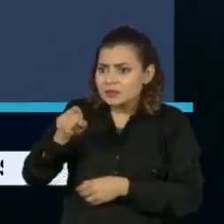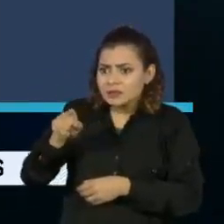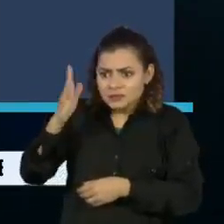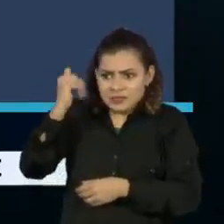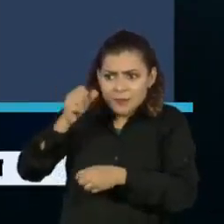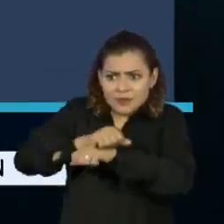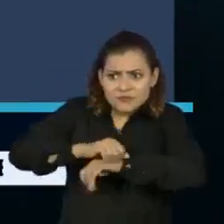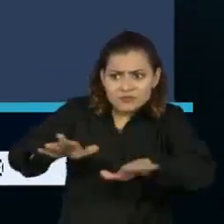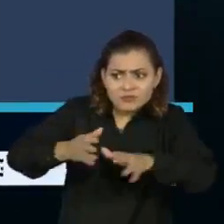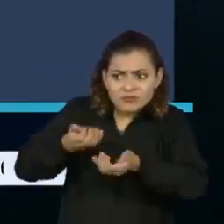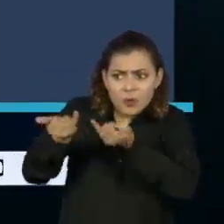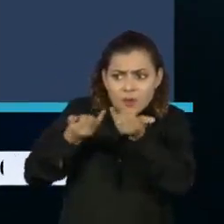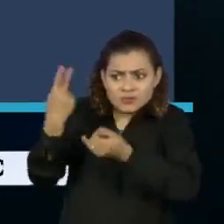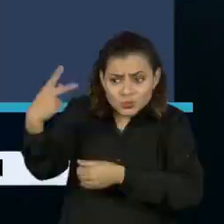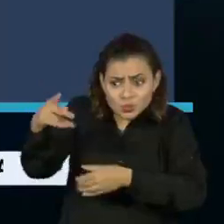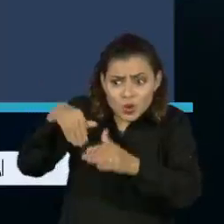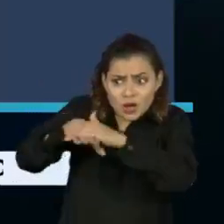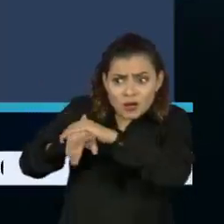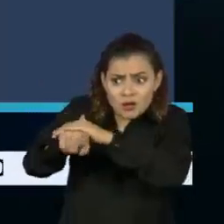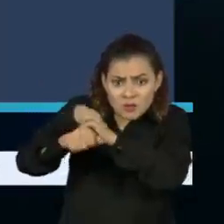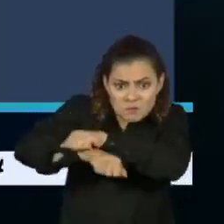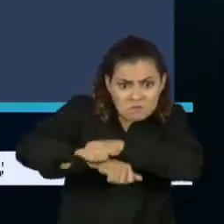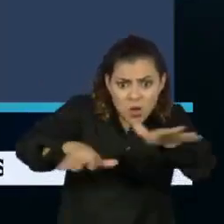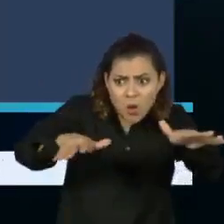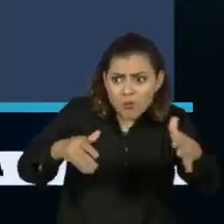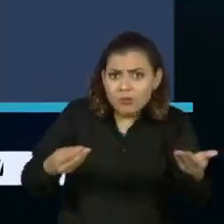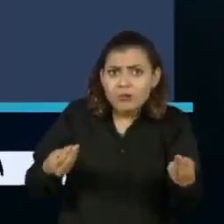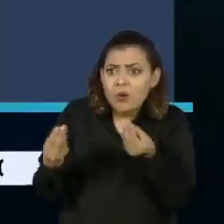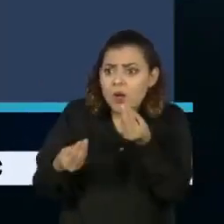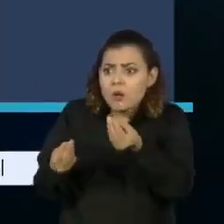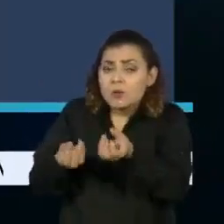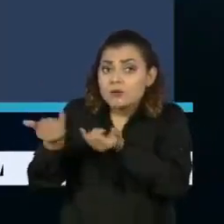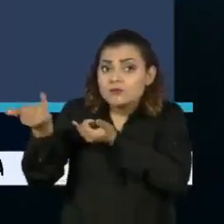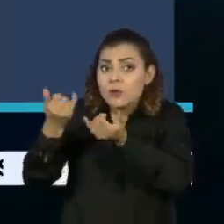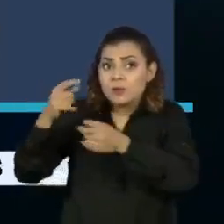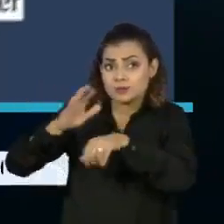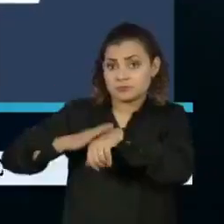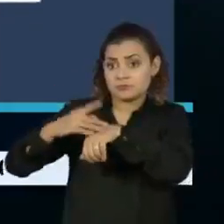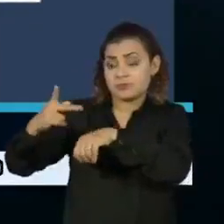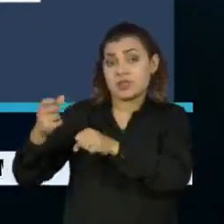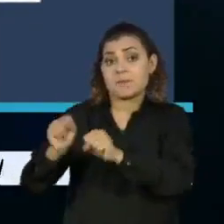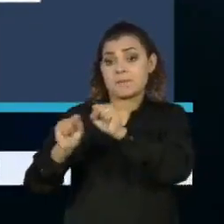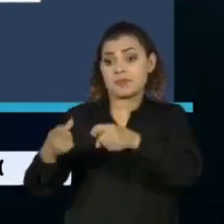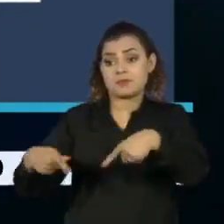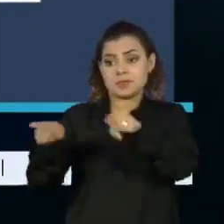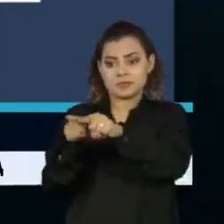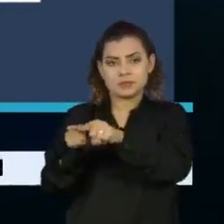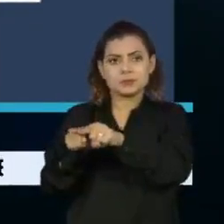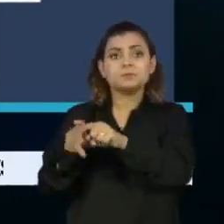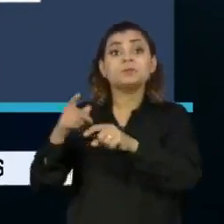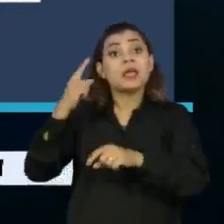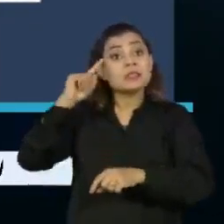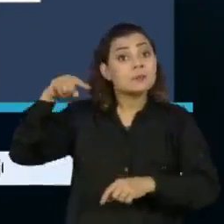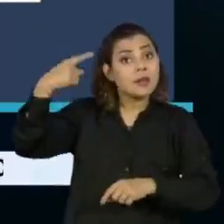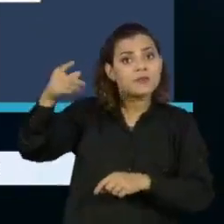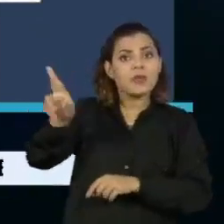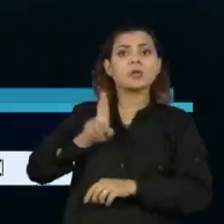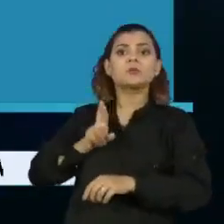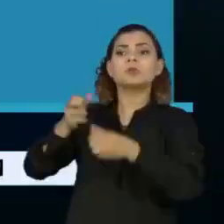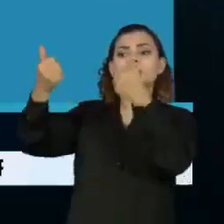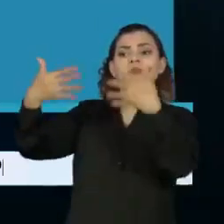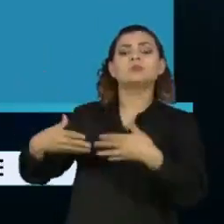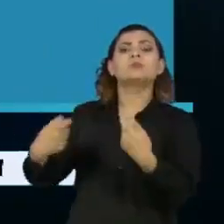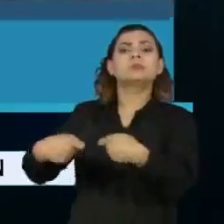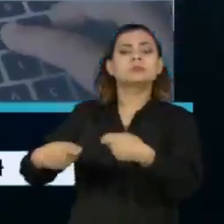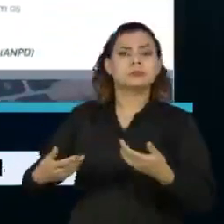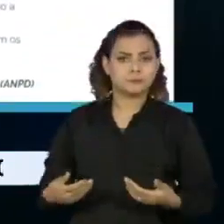dados vazaram de suas bases ou de operadores que tratam dados a seu mando. A empresa tem até o início da semana que vem para responder.